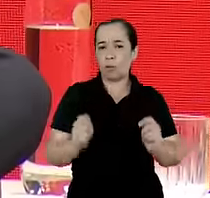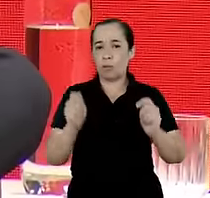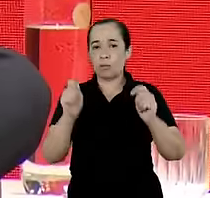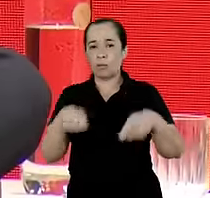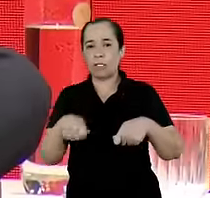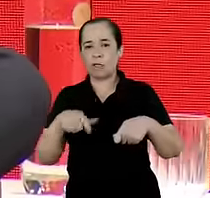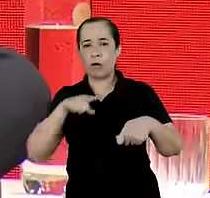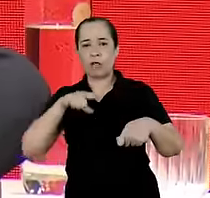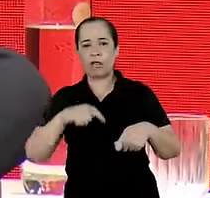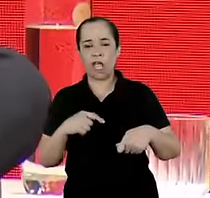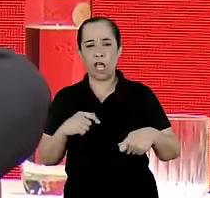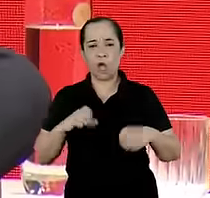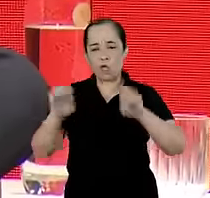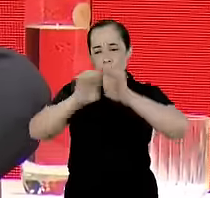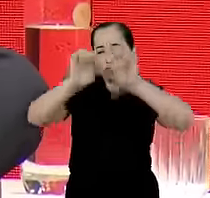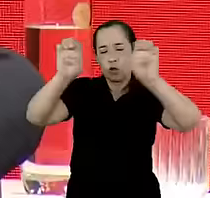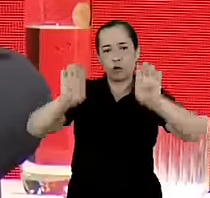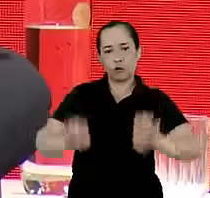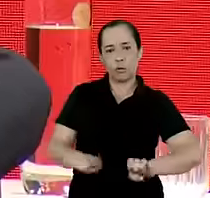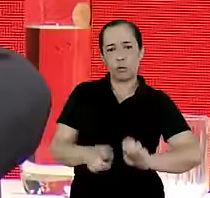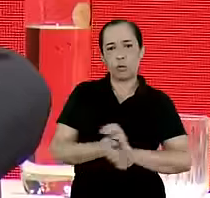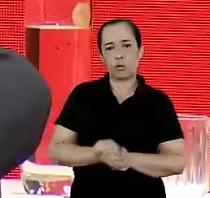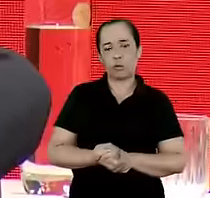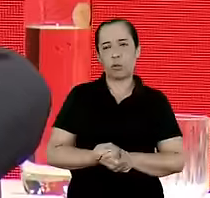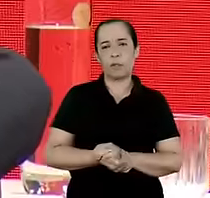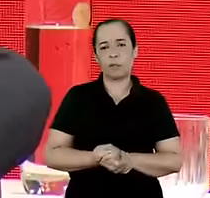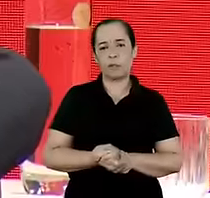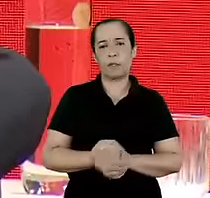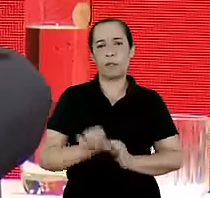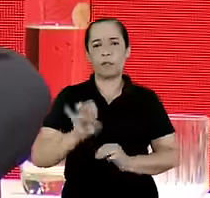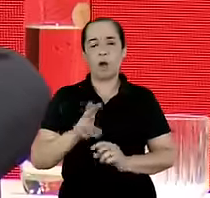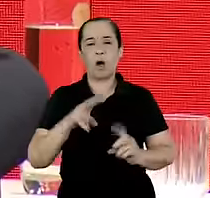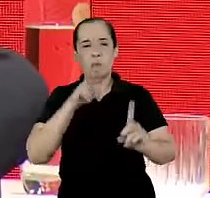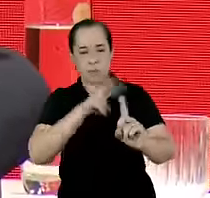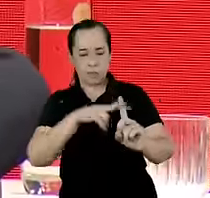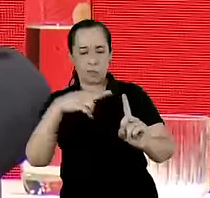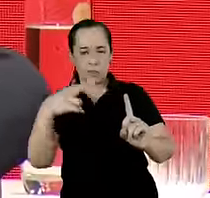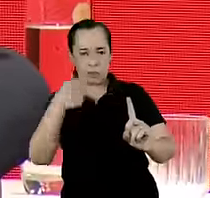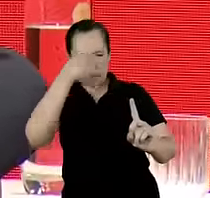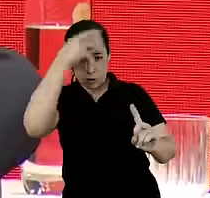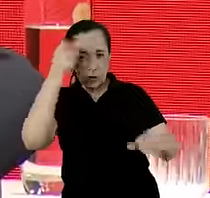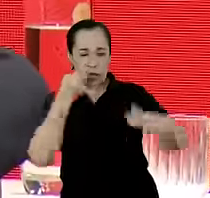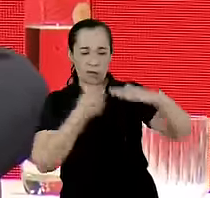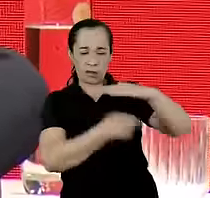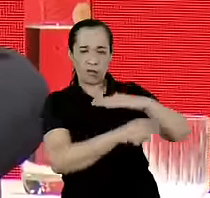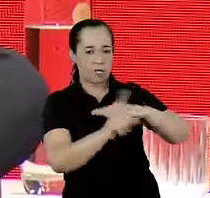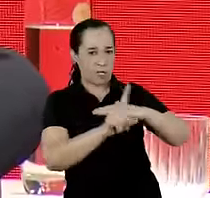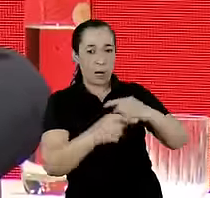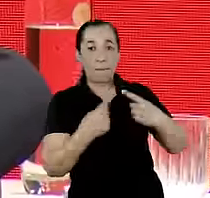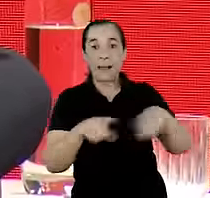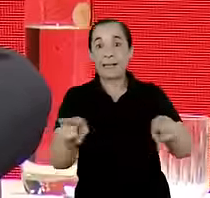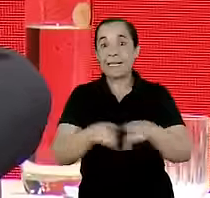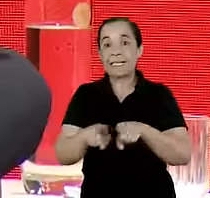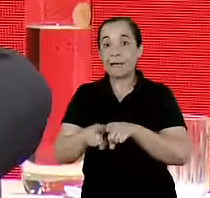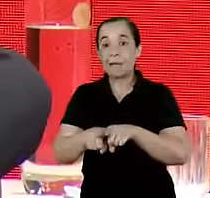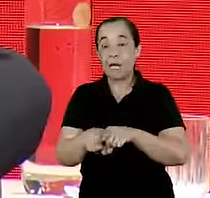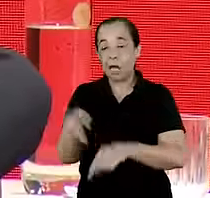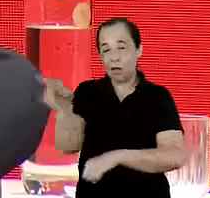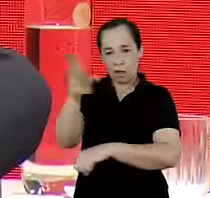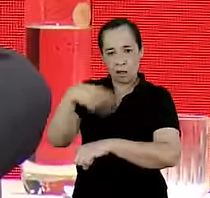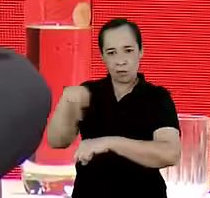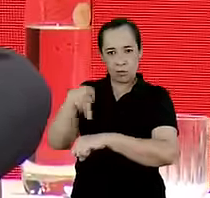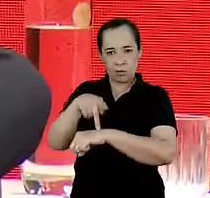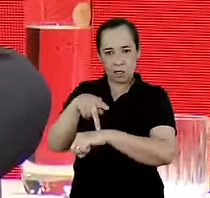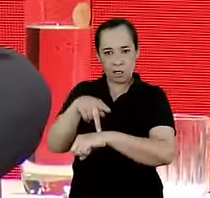do ponto de vista eh não só sobre a perspectiva dos investidores mas do país também e isso envolve eventualmente até a questão